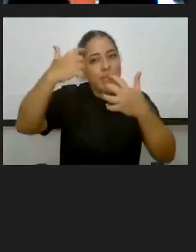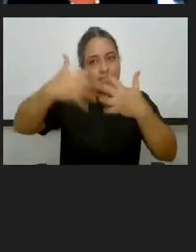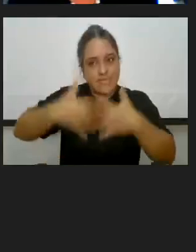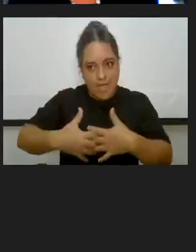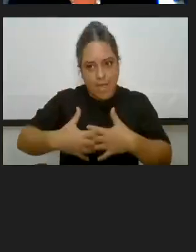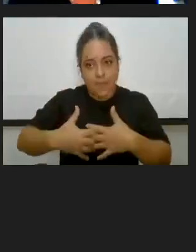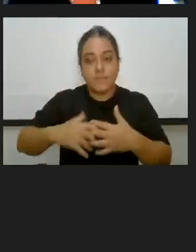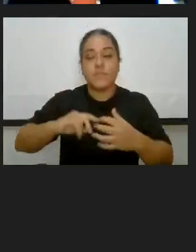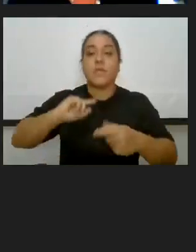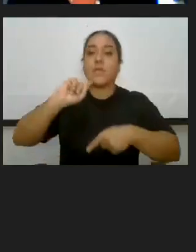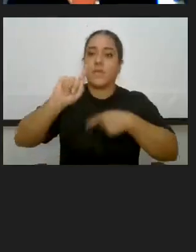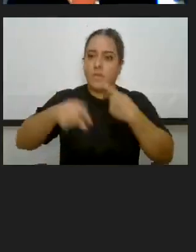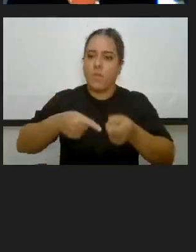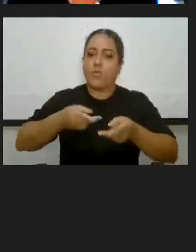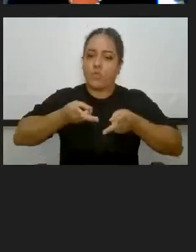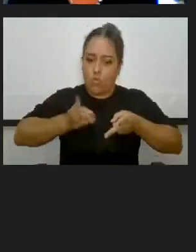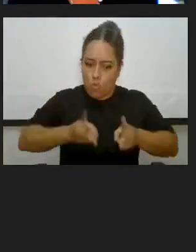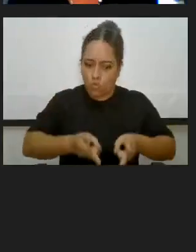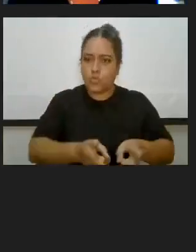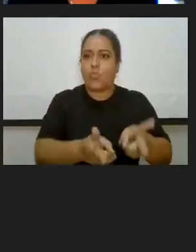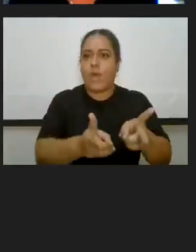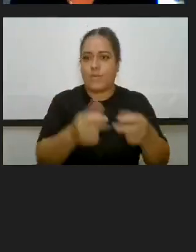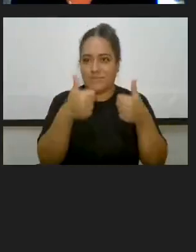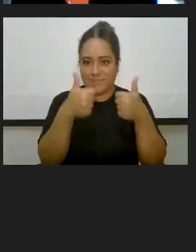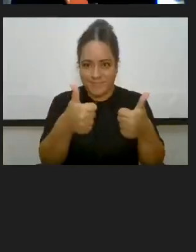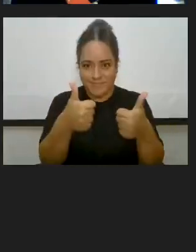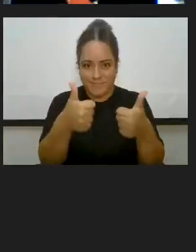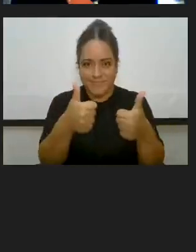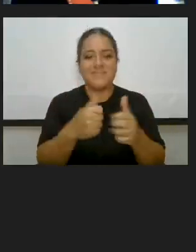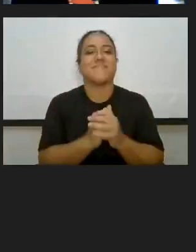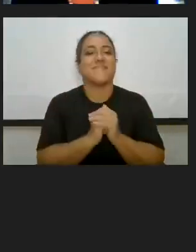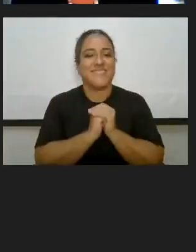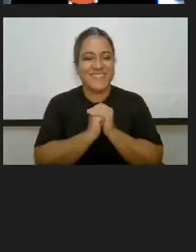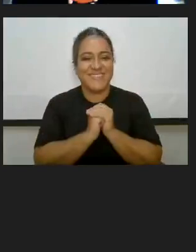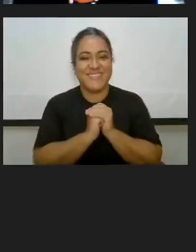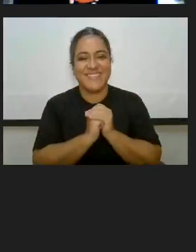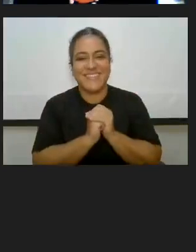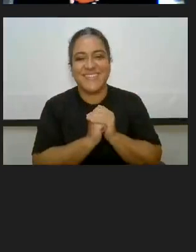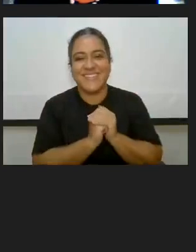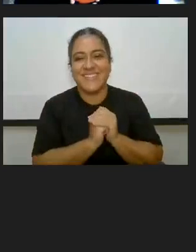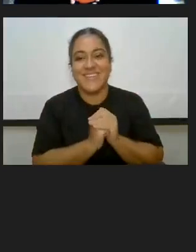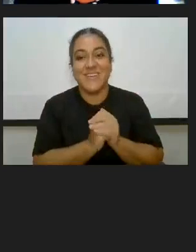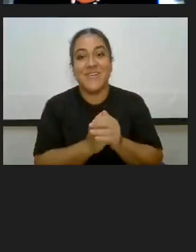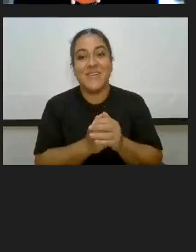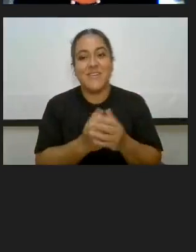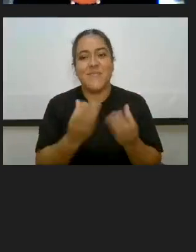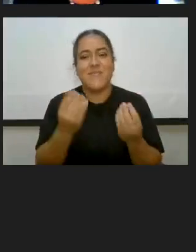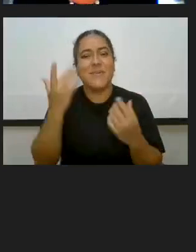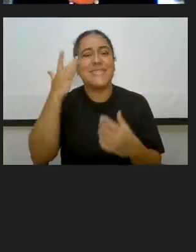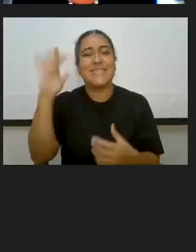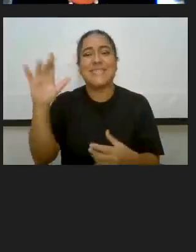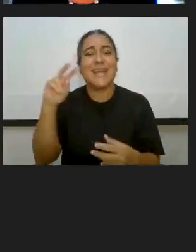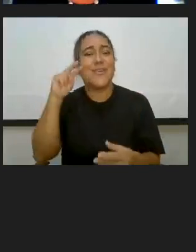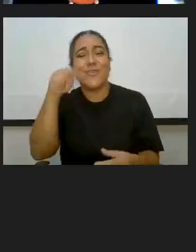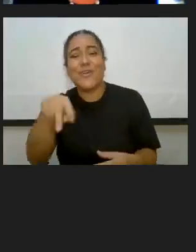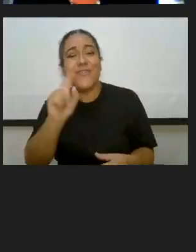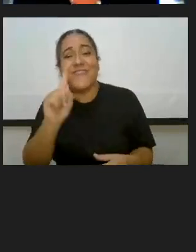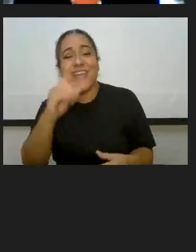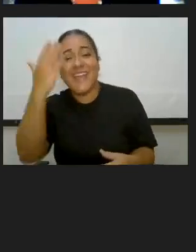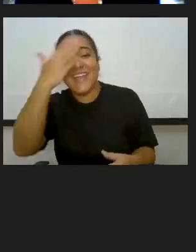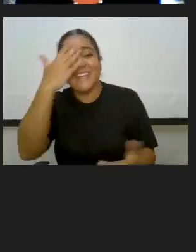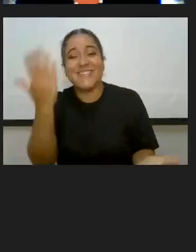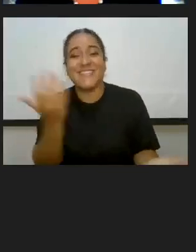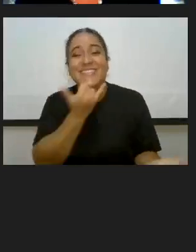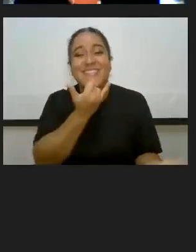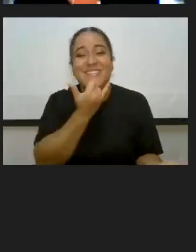depois a gente continuar, certo? É muito esquisito, gente, eu não vejo ninguém, mas eu estou esforçada